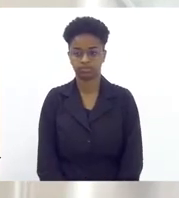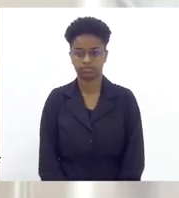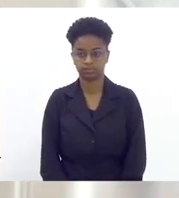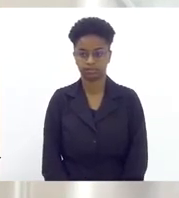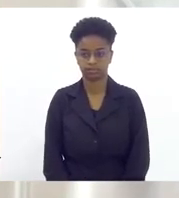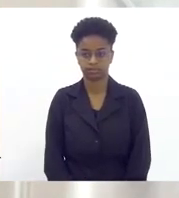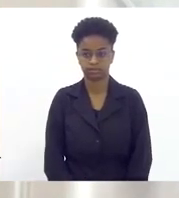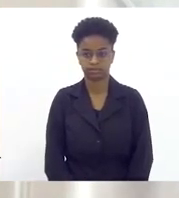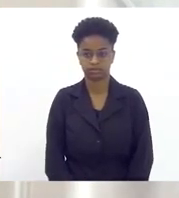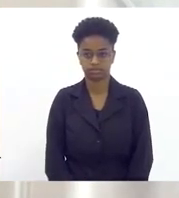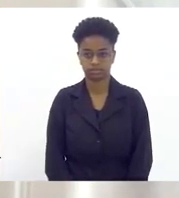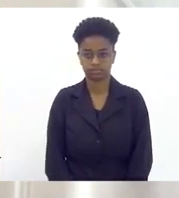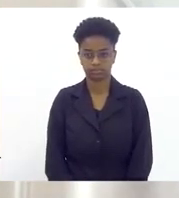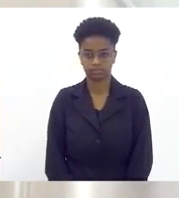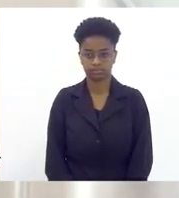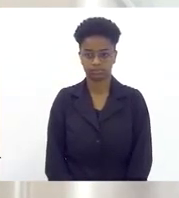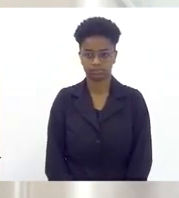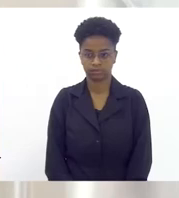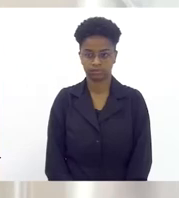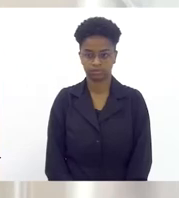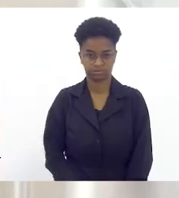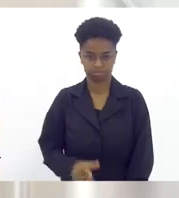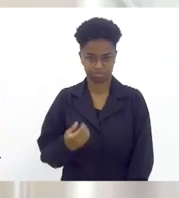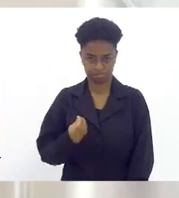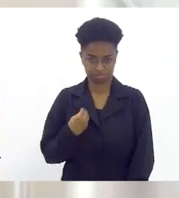Não. Não está?